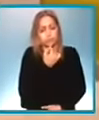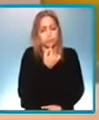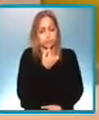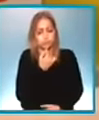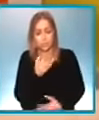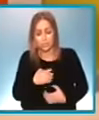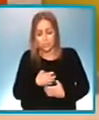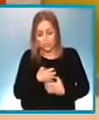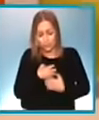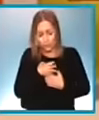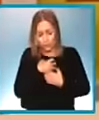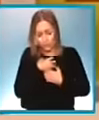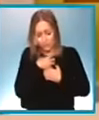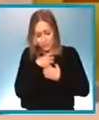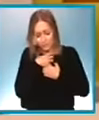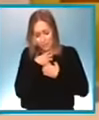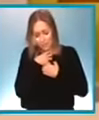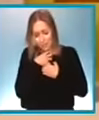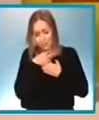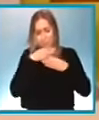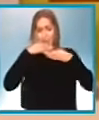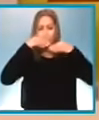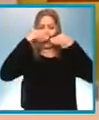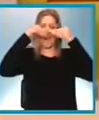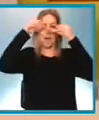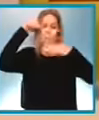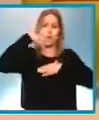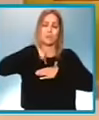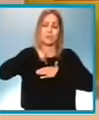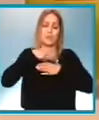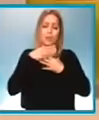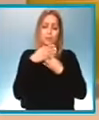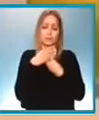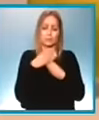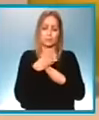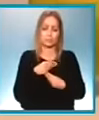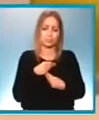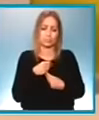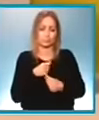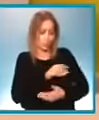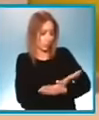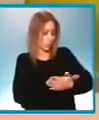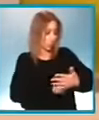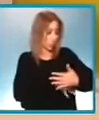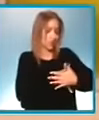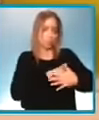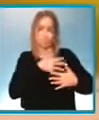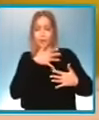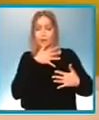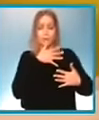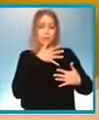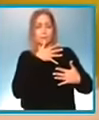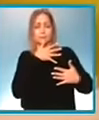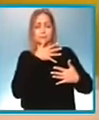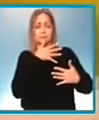Eu sinto que a alma cá dentro se acalma nos versos que canto.